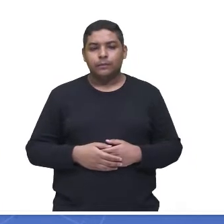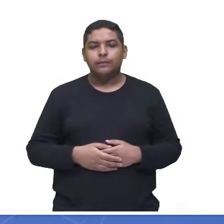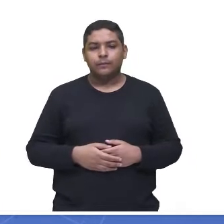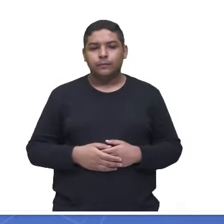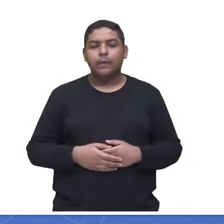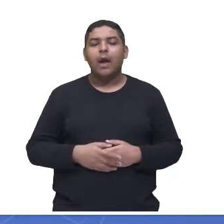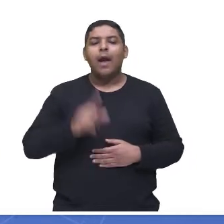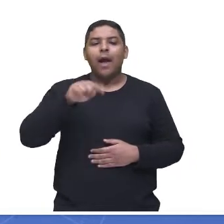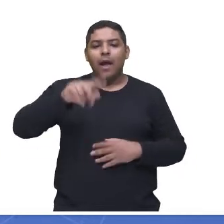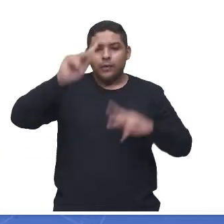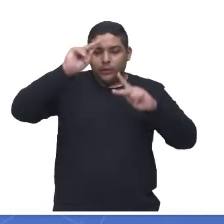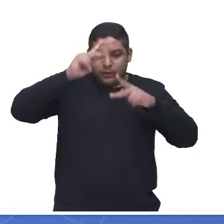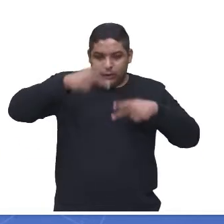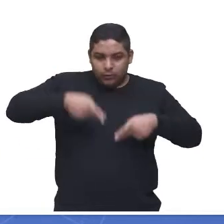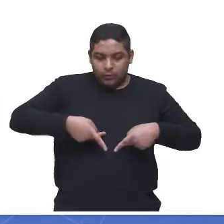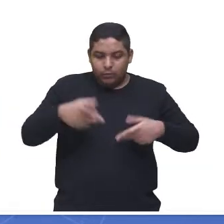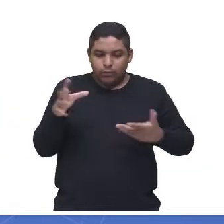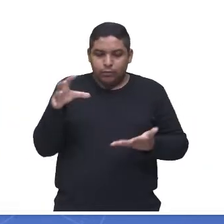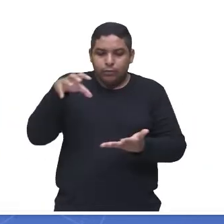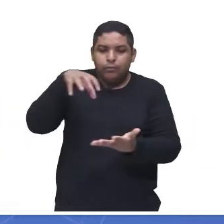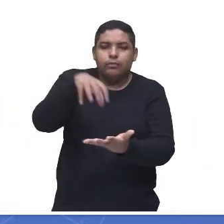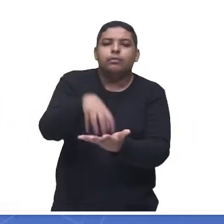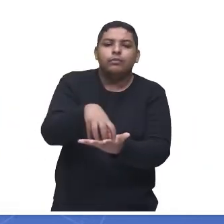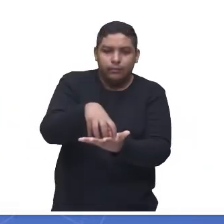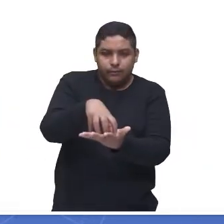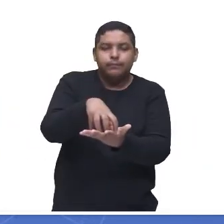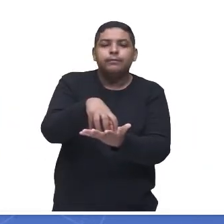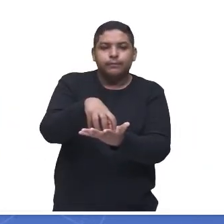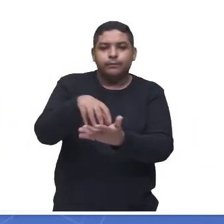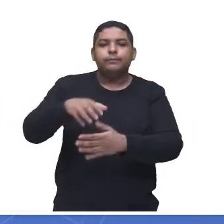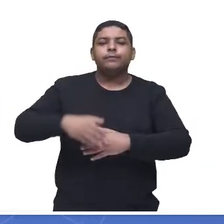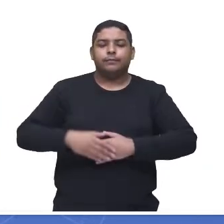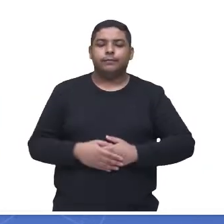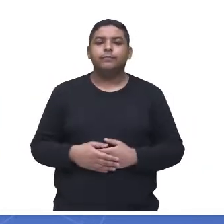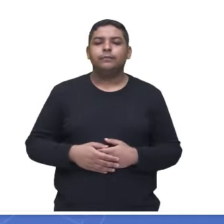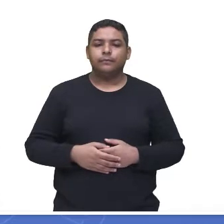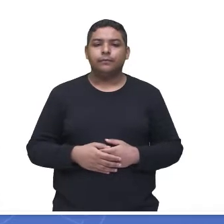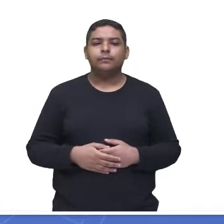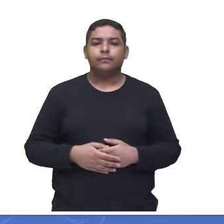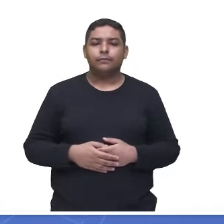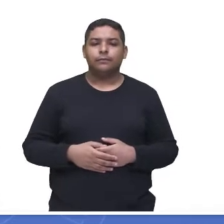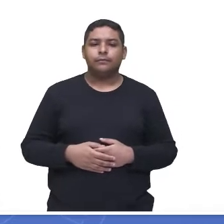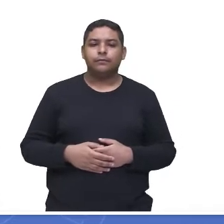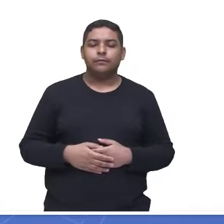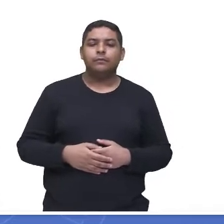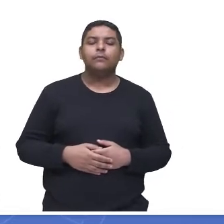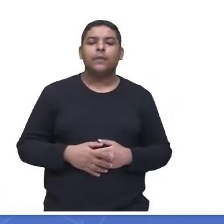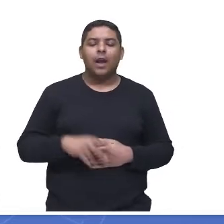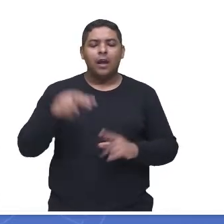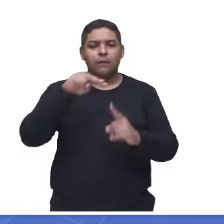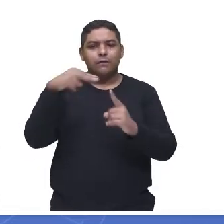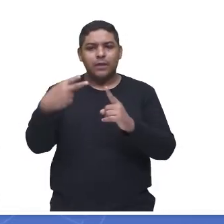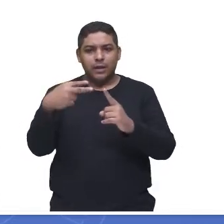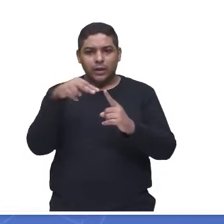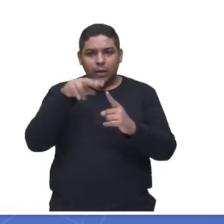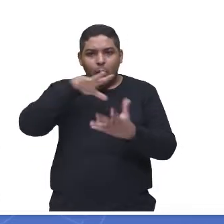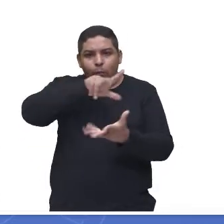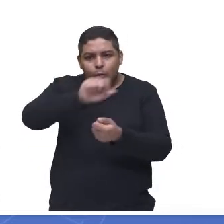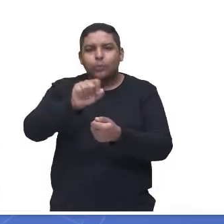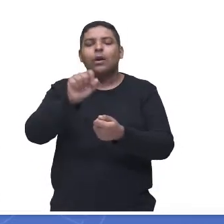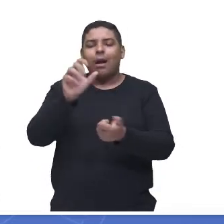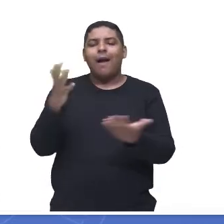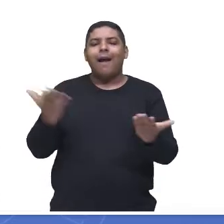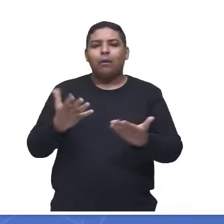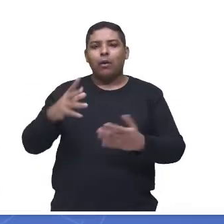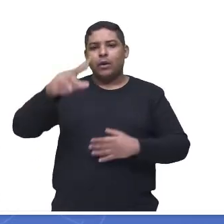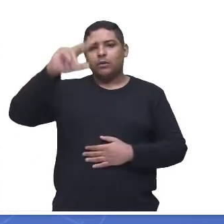Humano. E centro. Então, é a visão do mundo agora centrada no homem. Então, nós já estamos no século